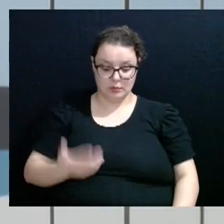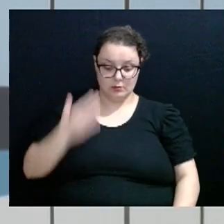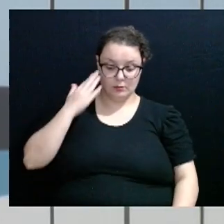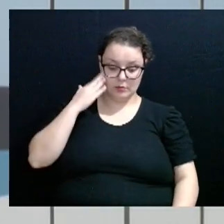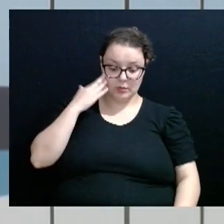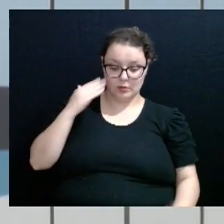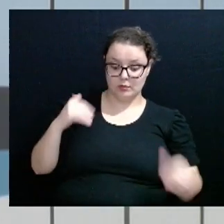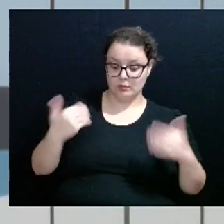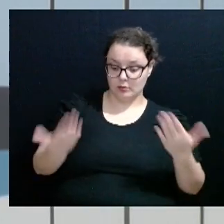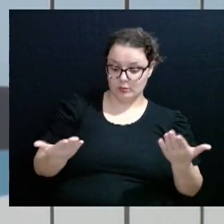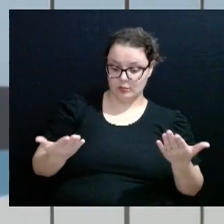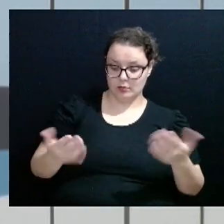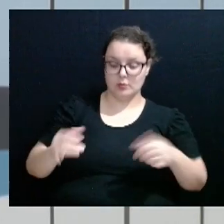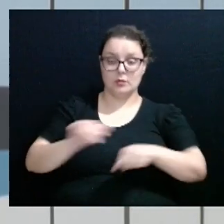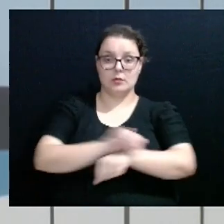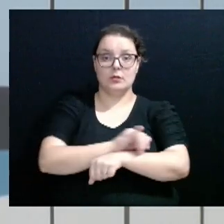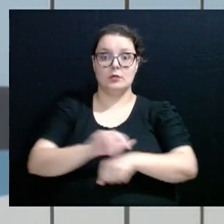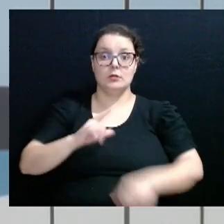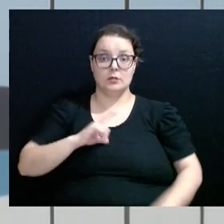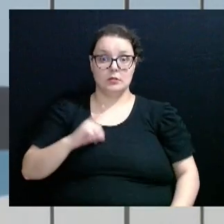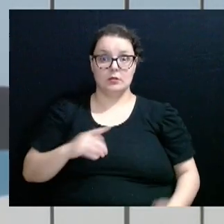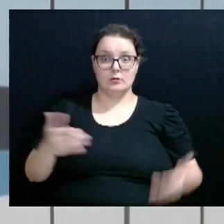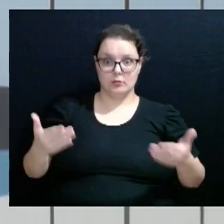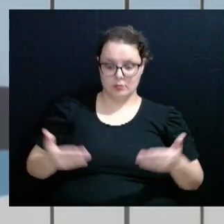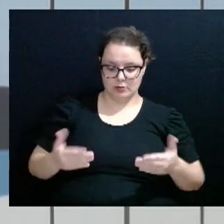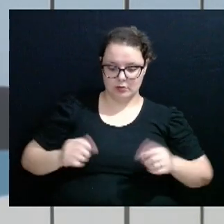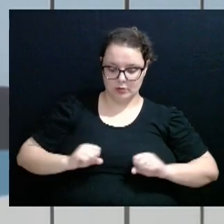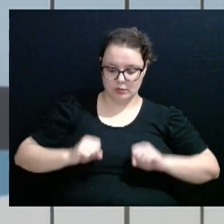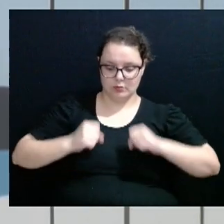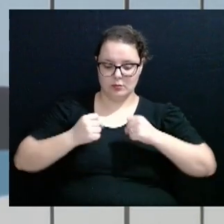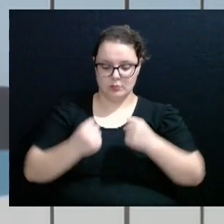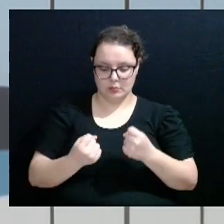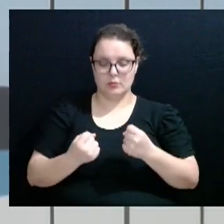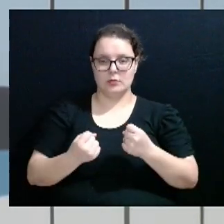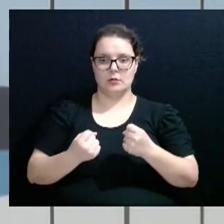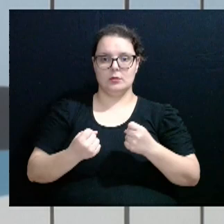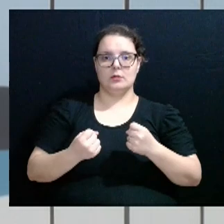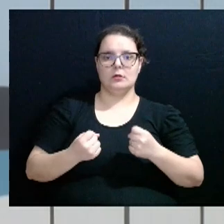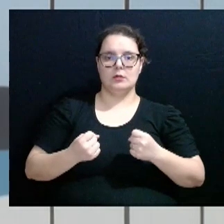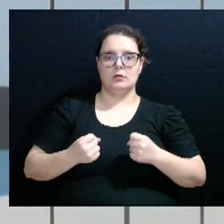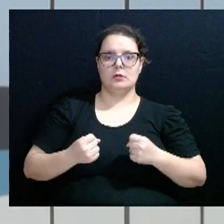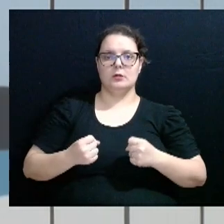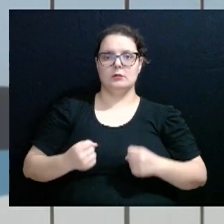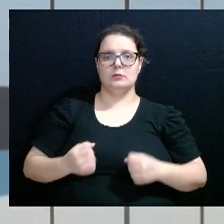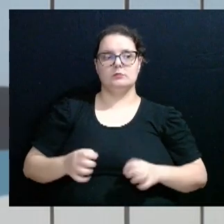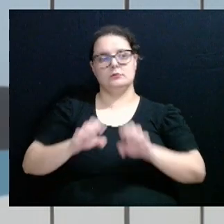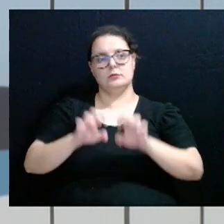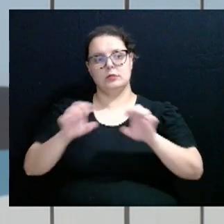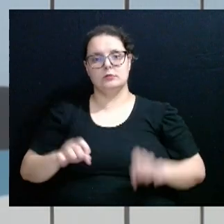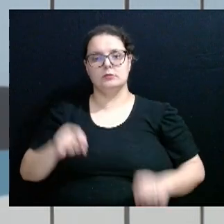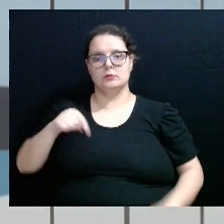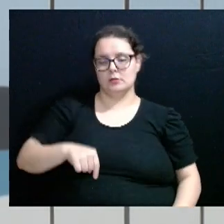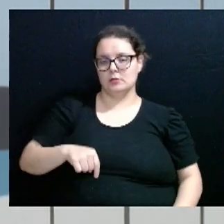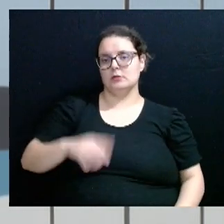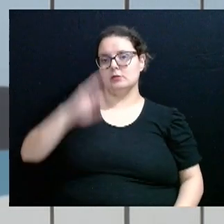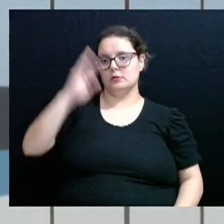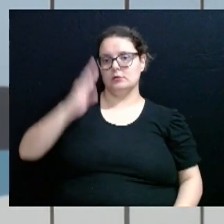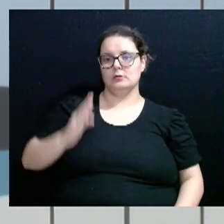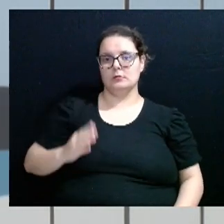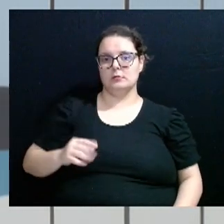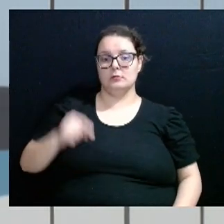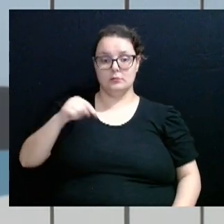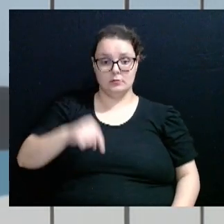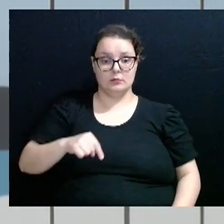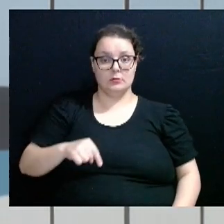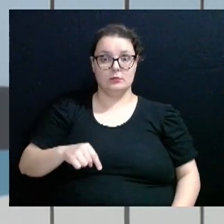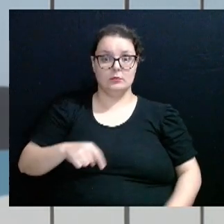tem hoje que fortalecem o racismo dentro do Brasil. E mecanismos esses que na época, quando